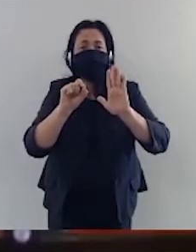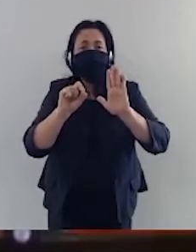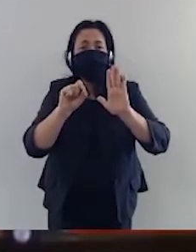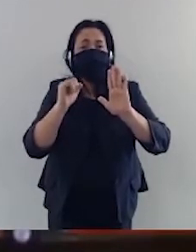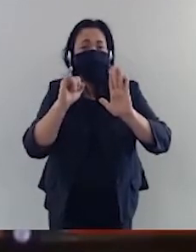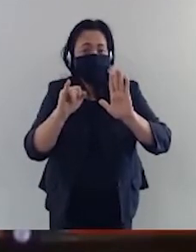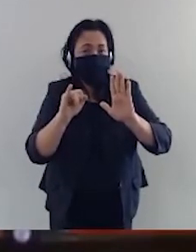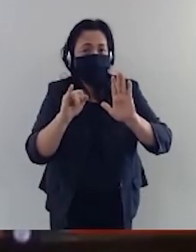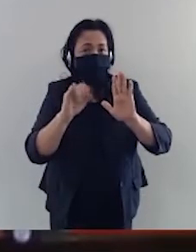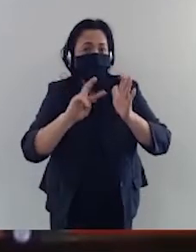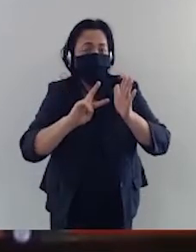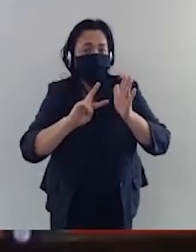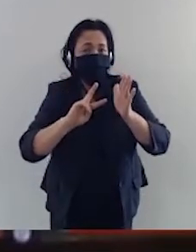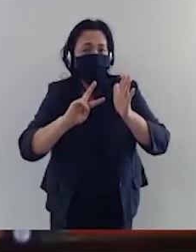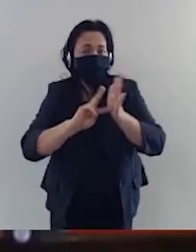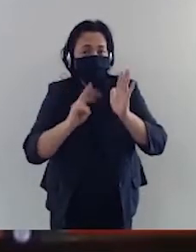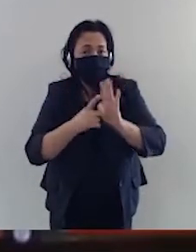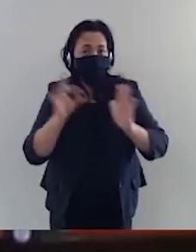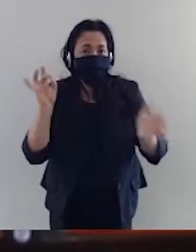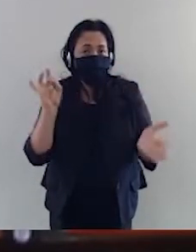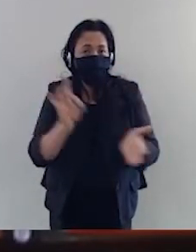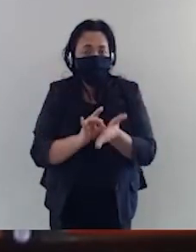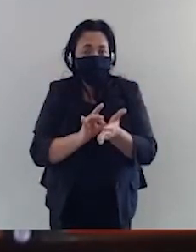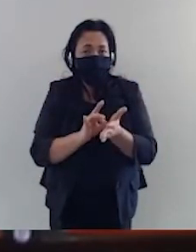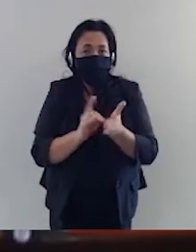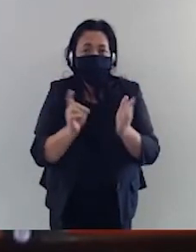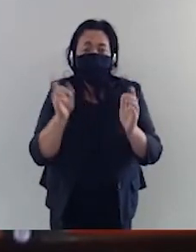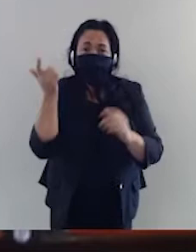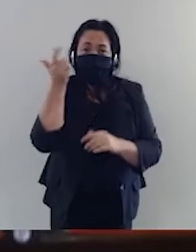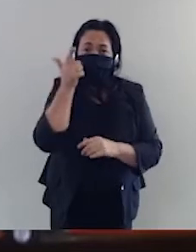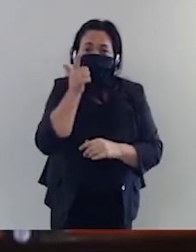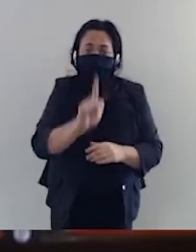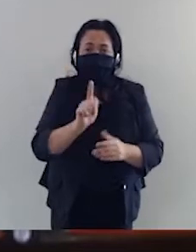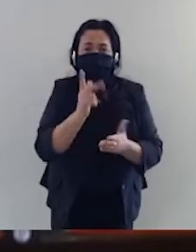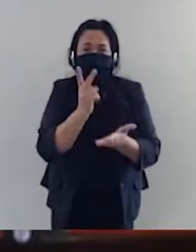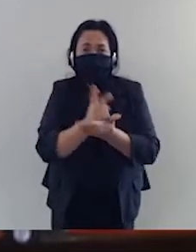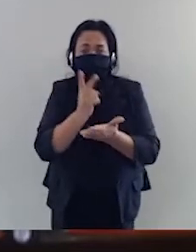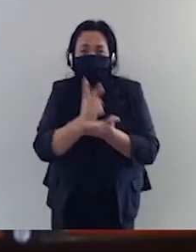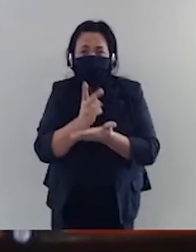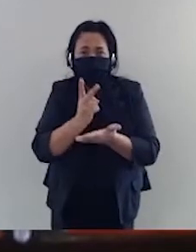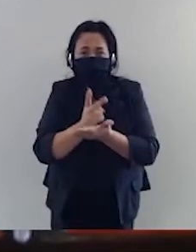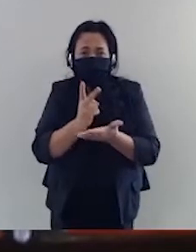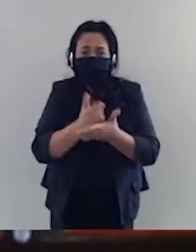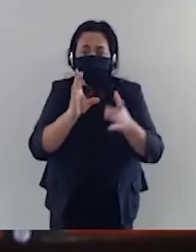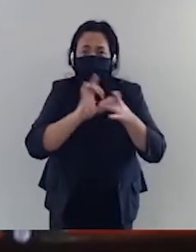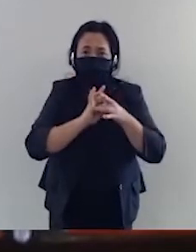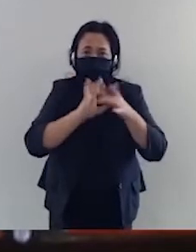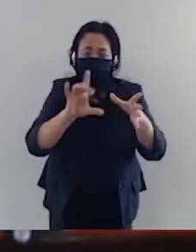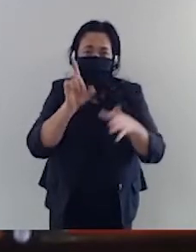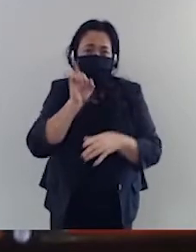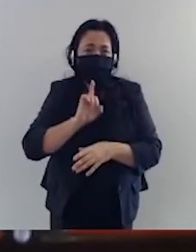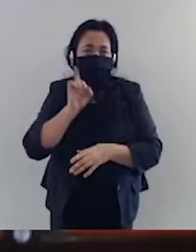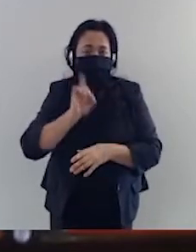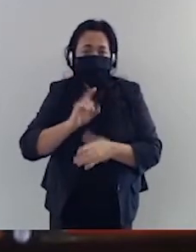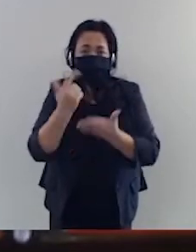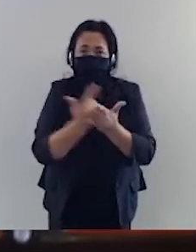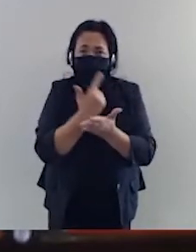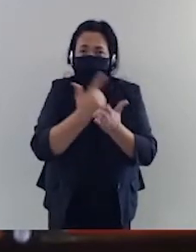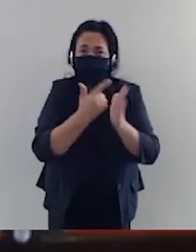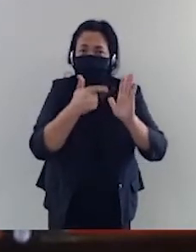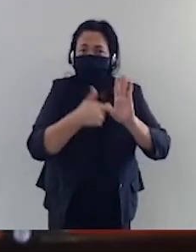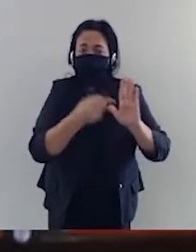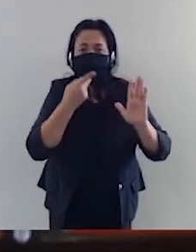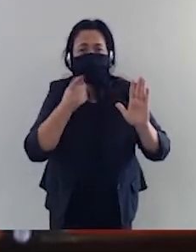é possível se manter a rigidez de uma democracia. Ronald Dworkin, na sua obra, ele não diz que